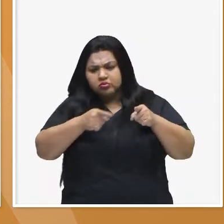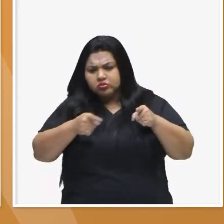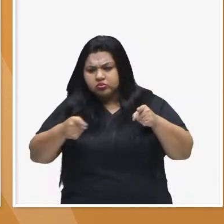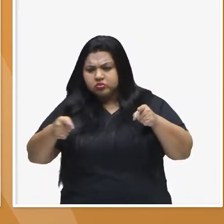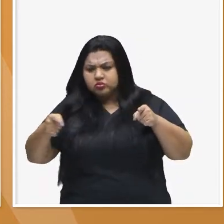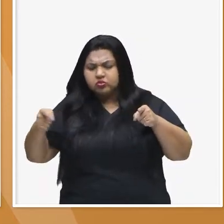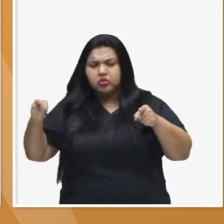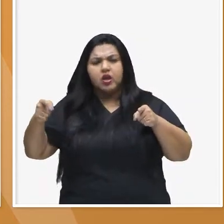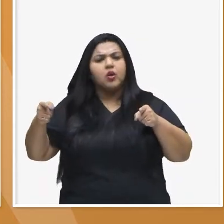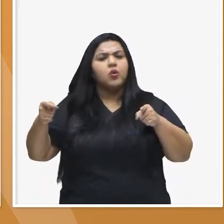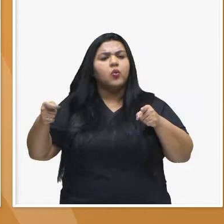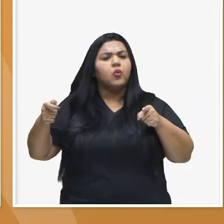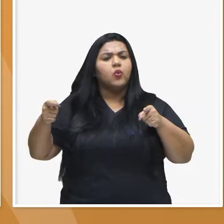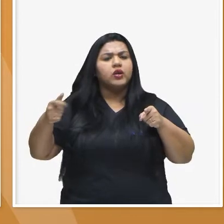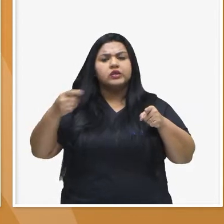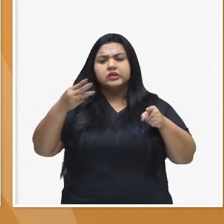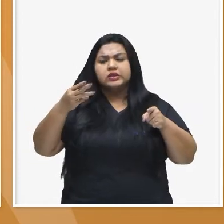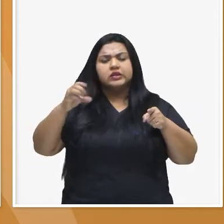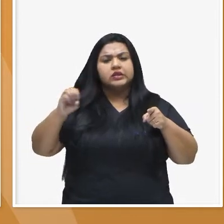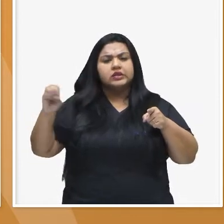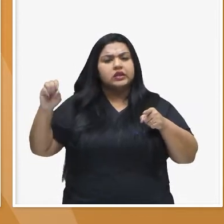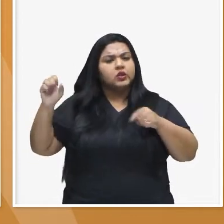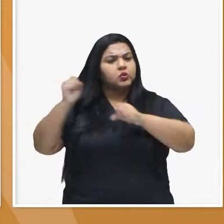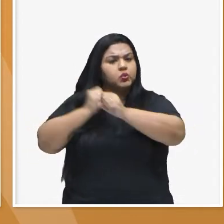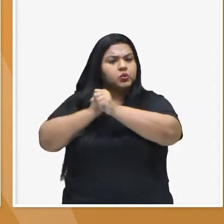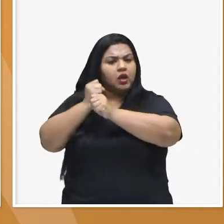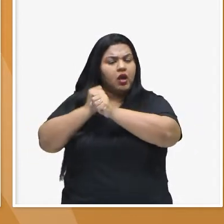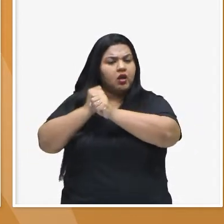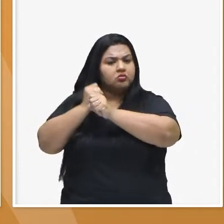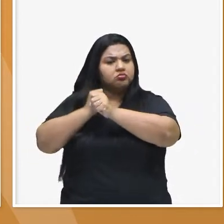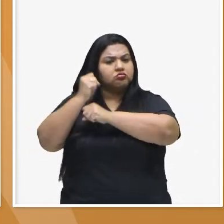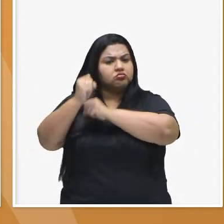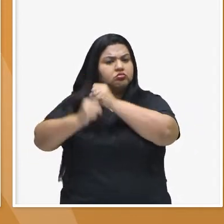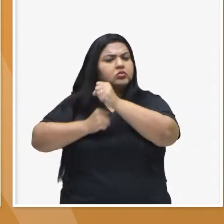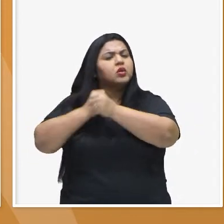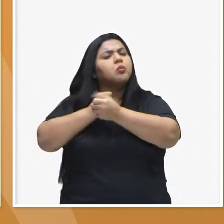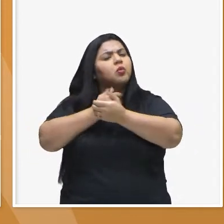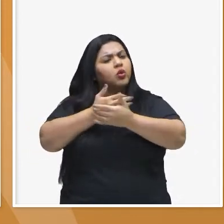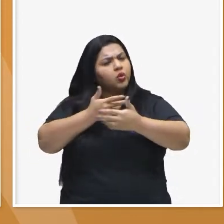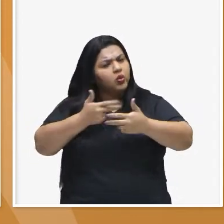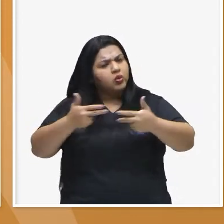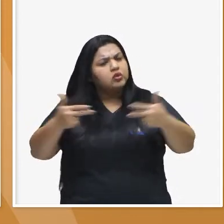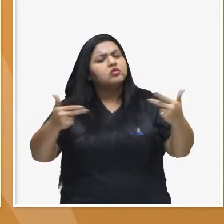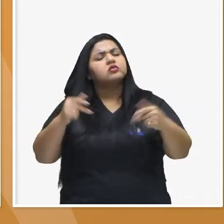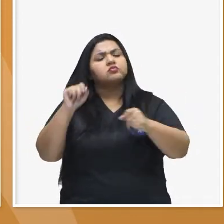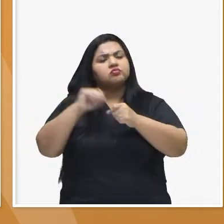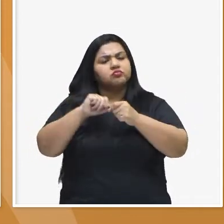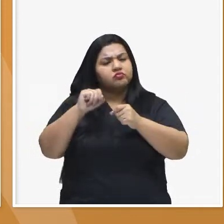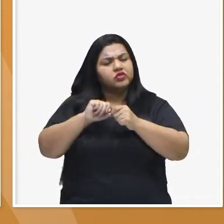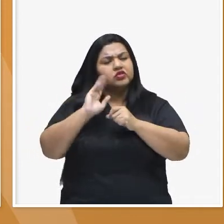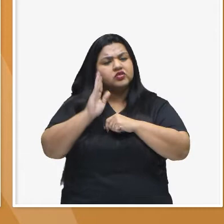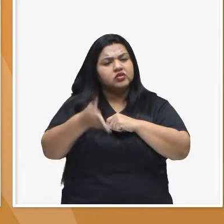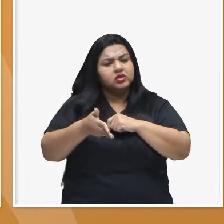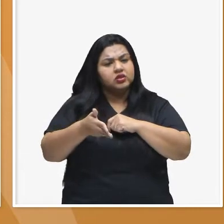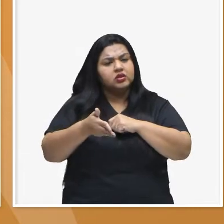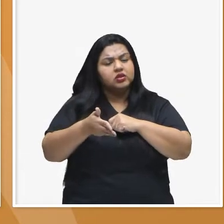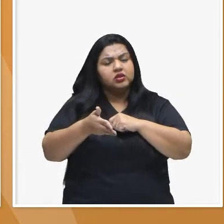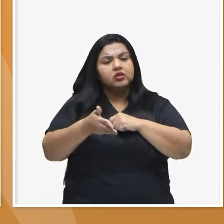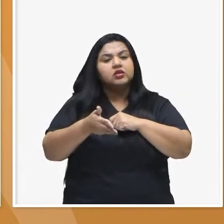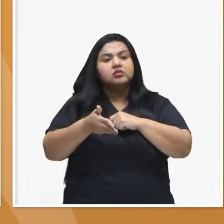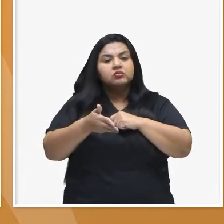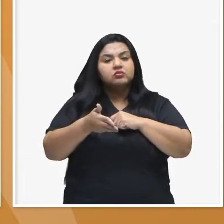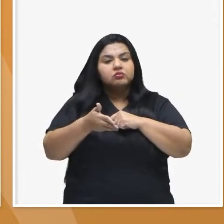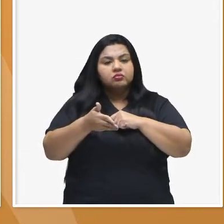né, 300 anos, né? Então, muita coisa foi produzida em termos de